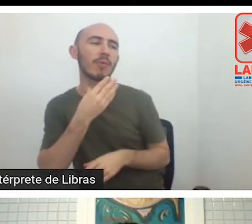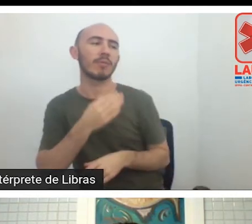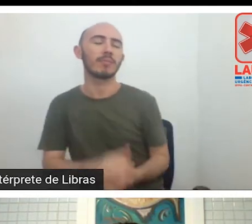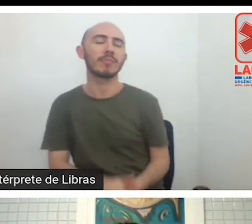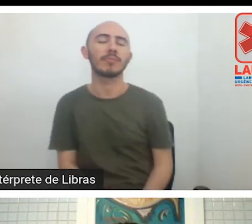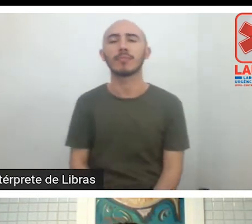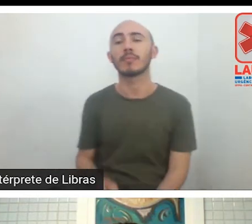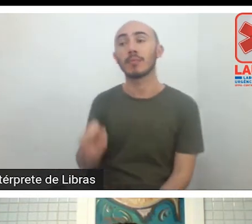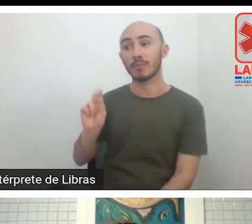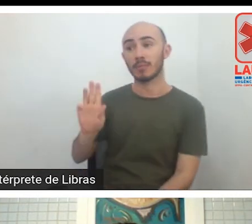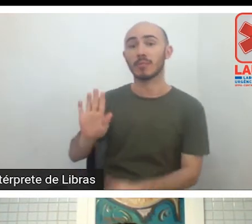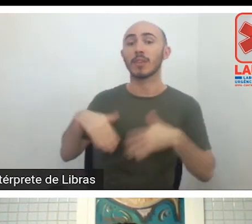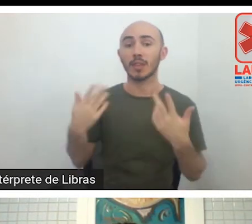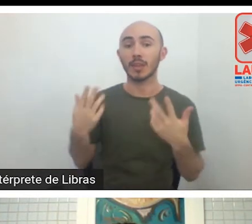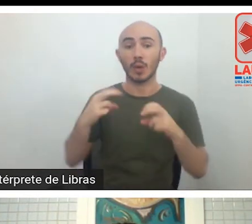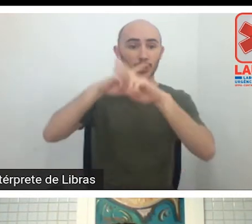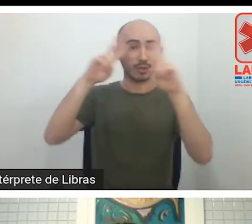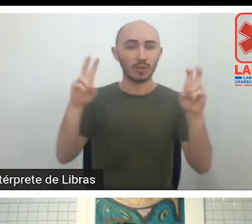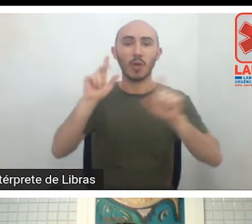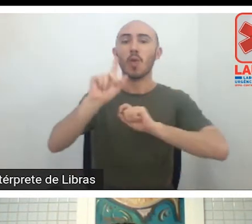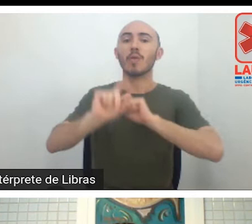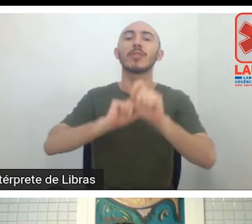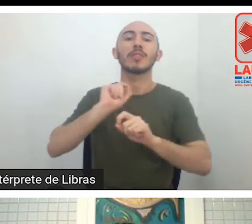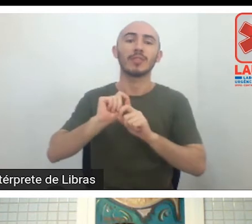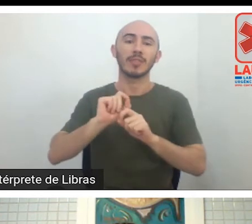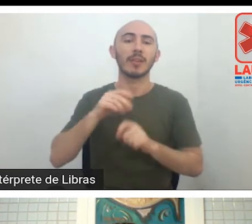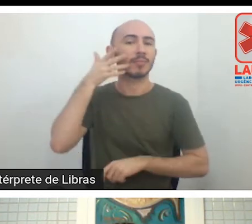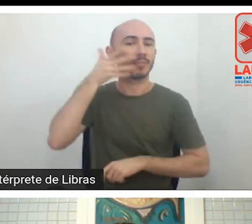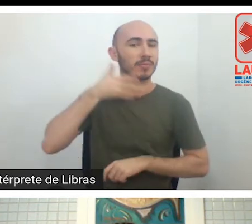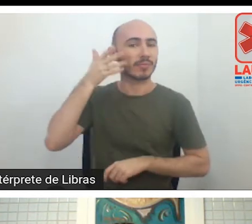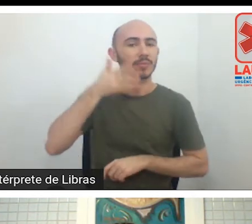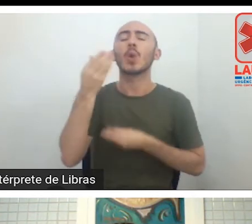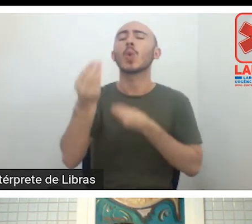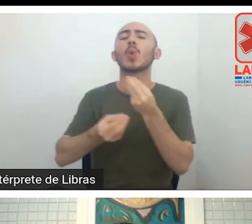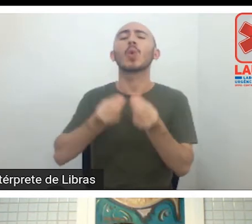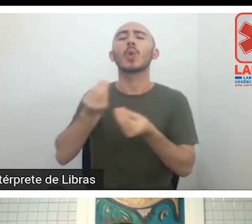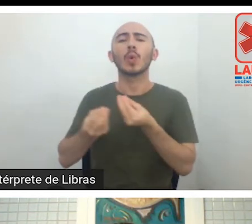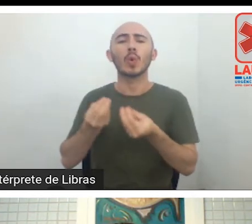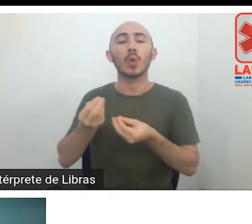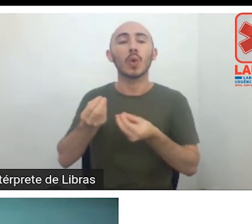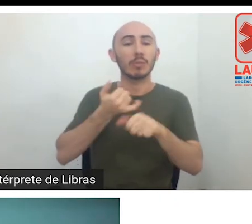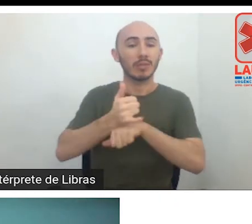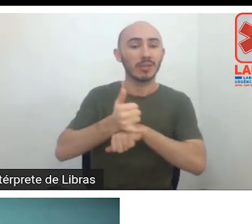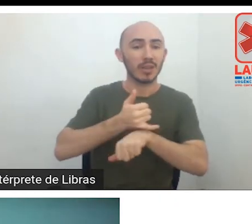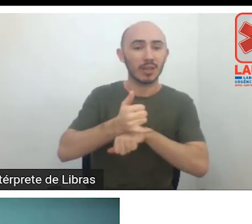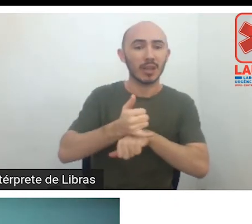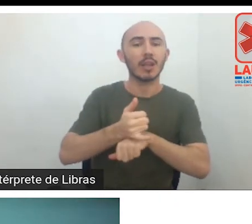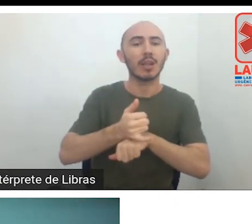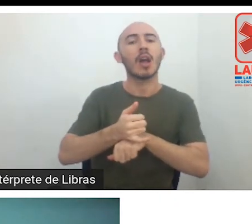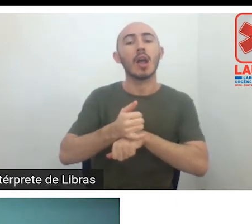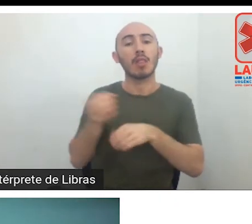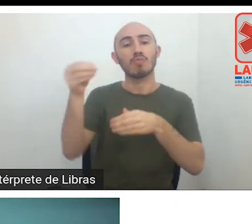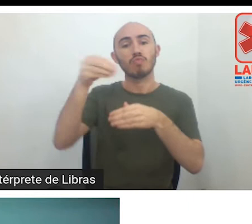a gente vai conversar hoje sobre o manejo adequado, né, de coronavírus nos pacientes da